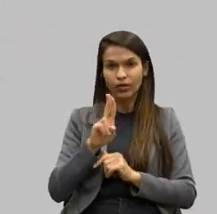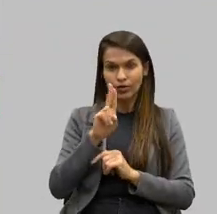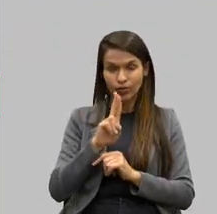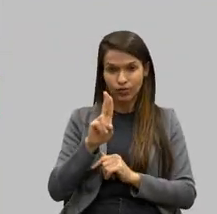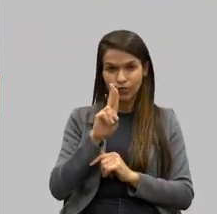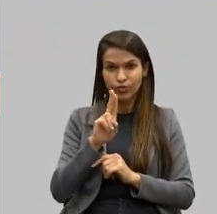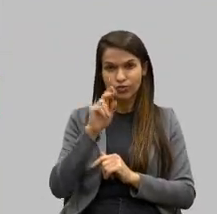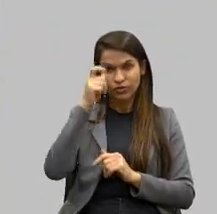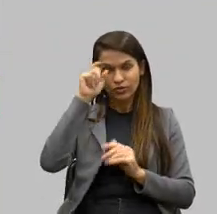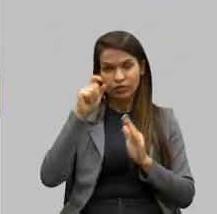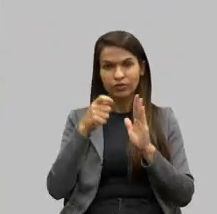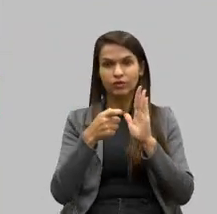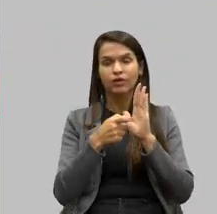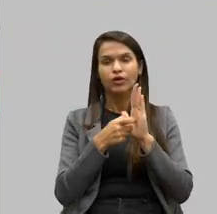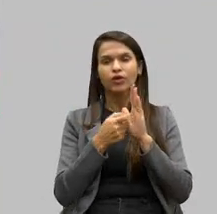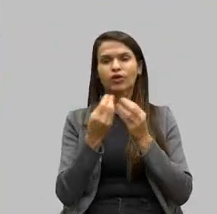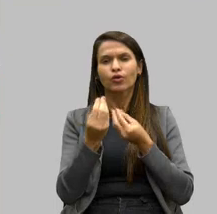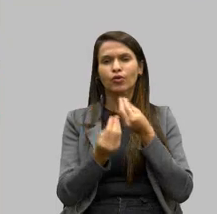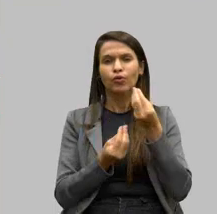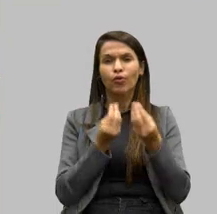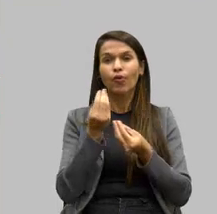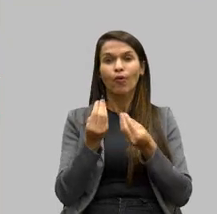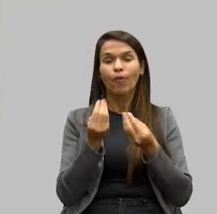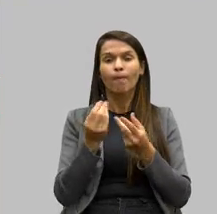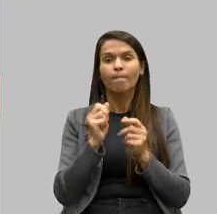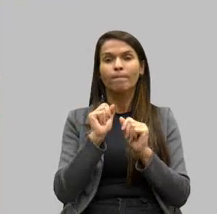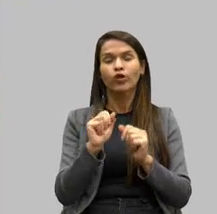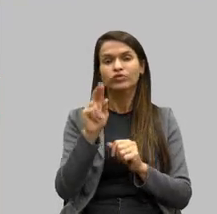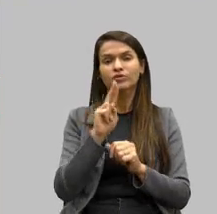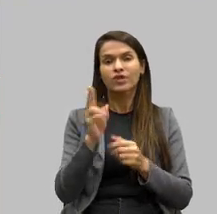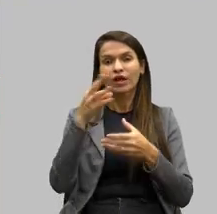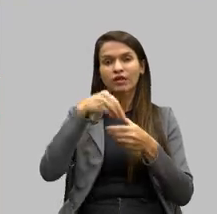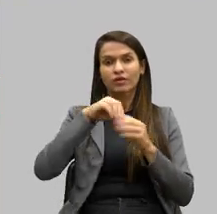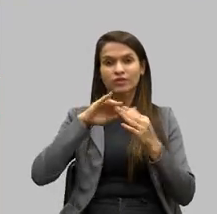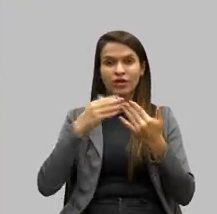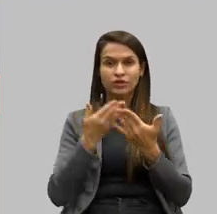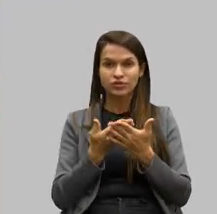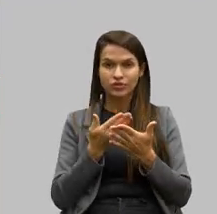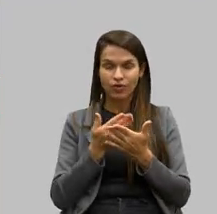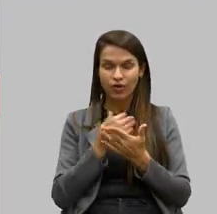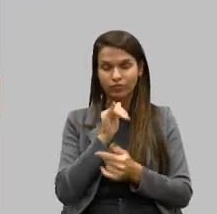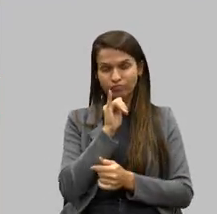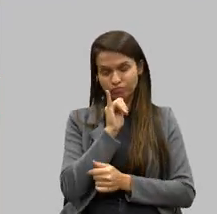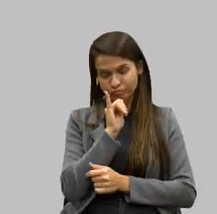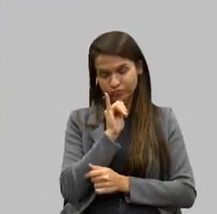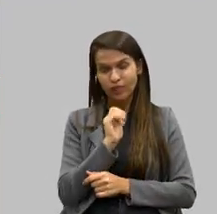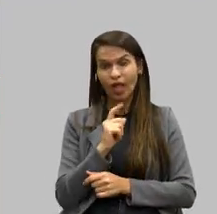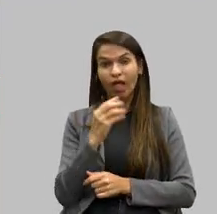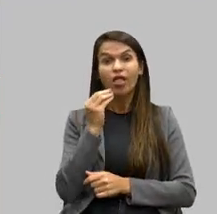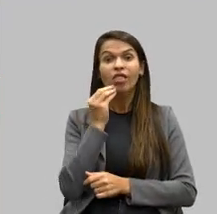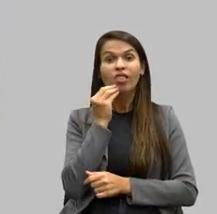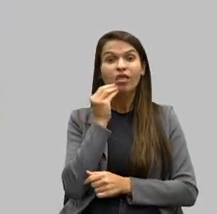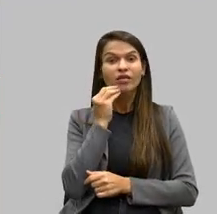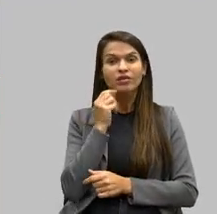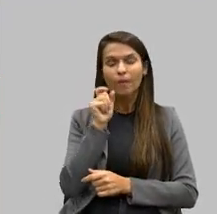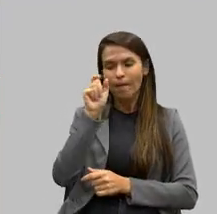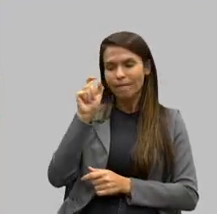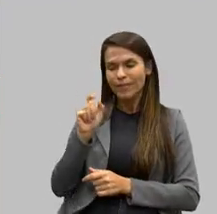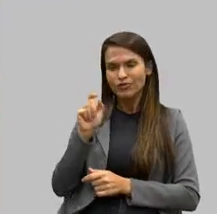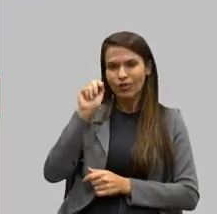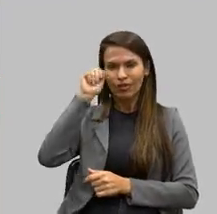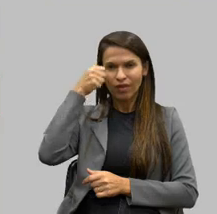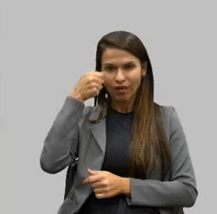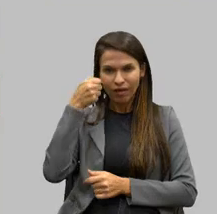e para como que isso entra dentro da escola. Exemplo simples, tenta ser uma pessoa negra e abrir uma conta